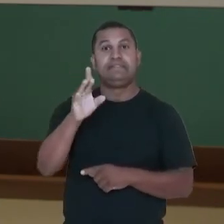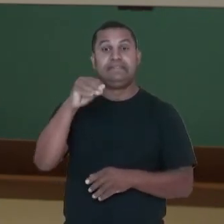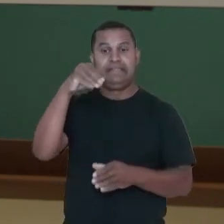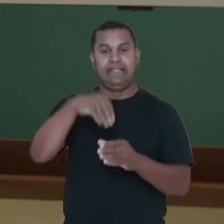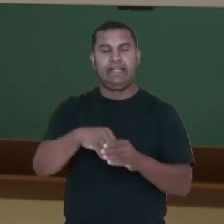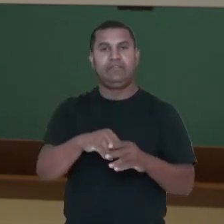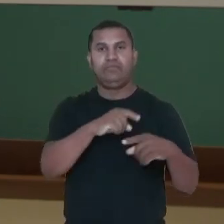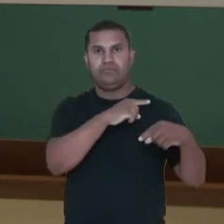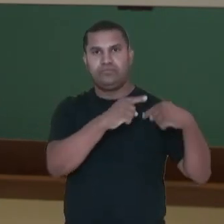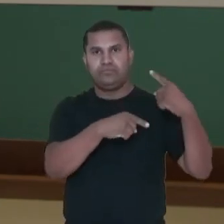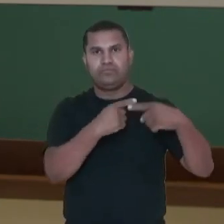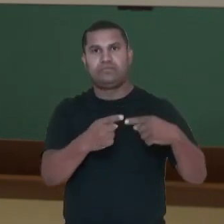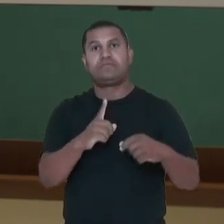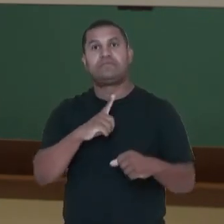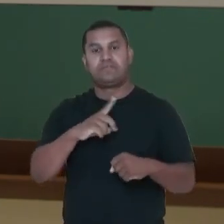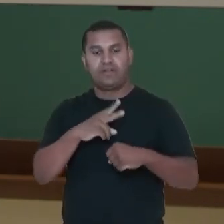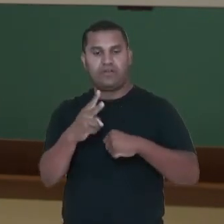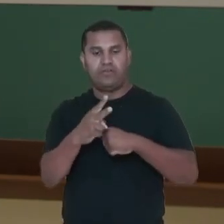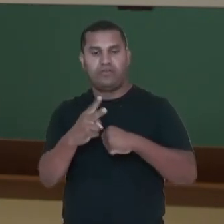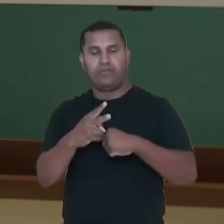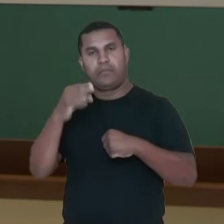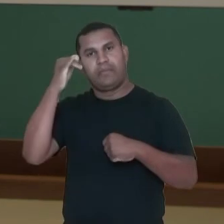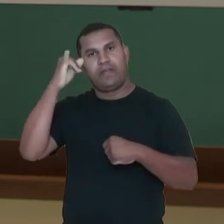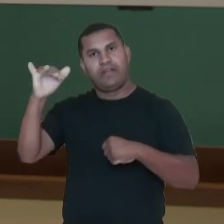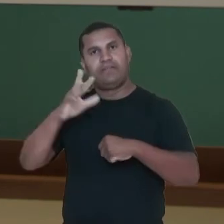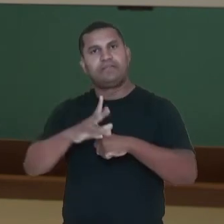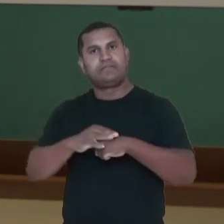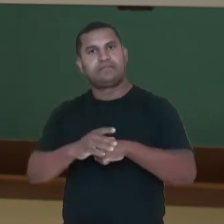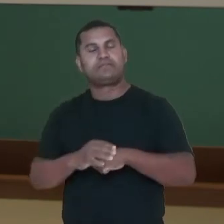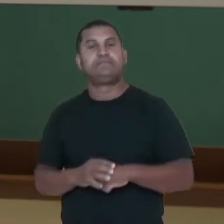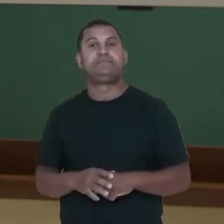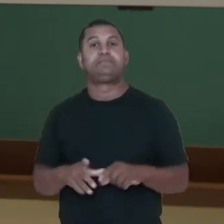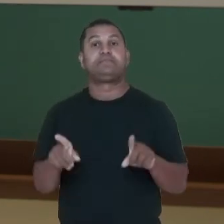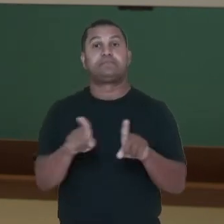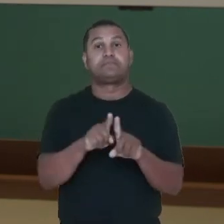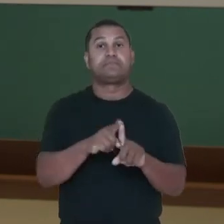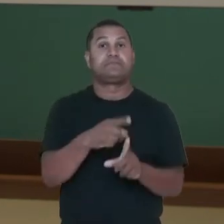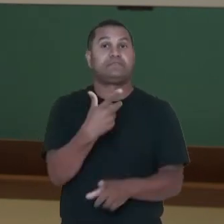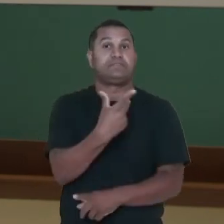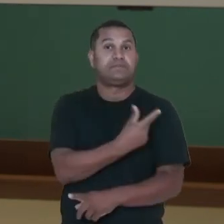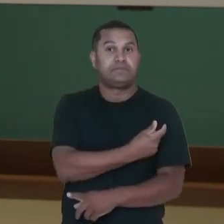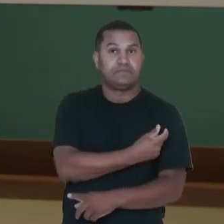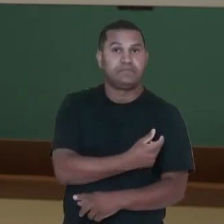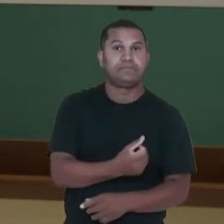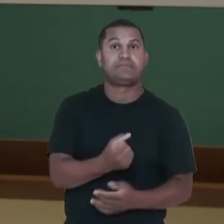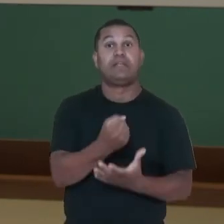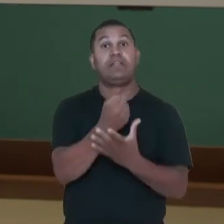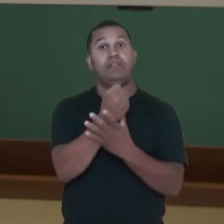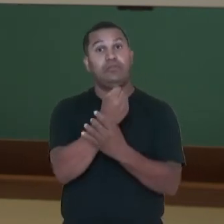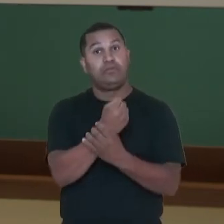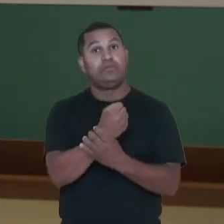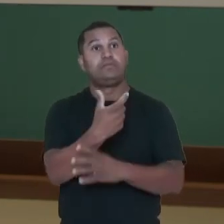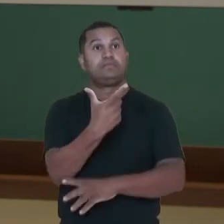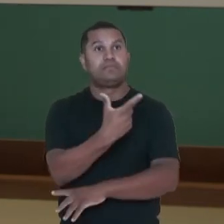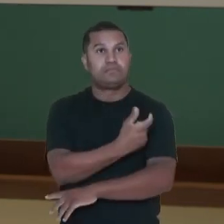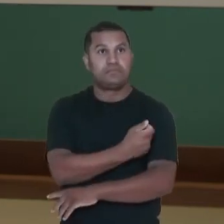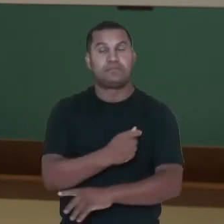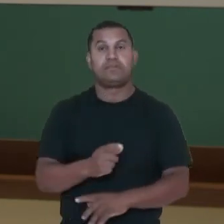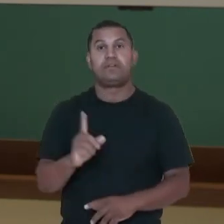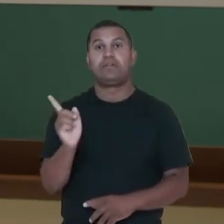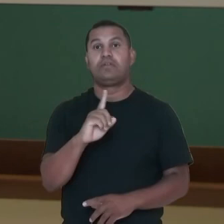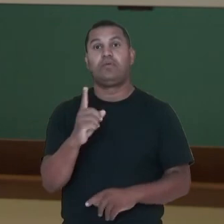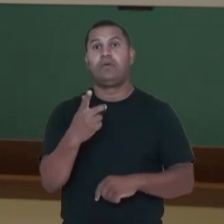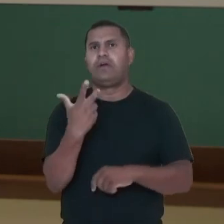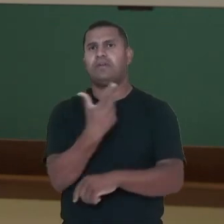Anvisa fez comunicado falando das vacinas, da segurança das vacinas, né? Não são produtos de terapia